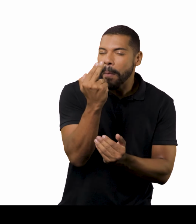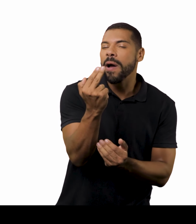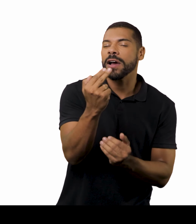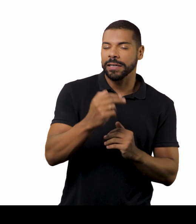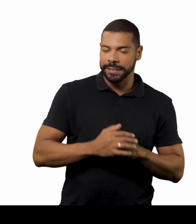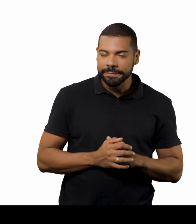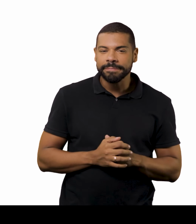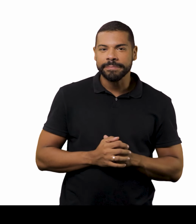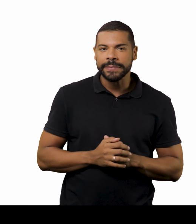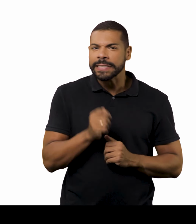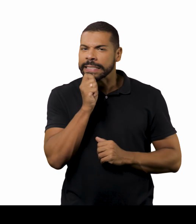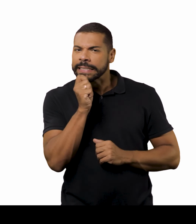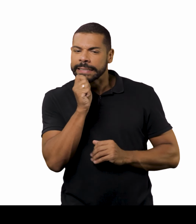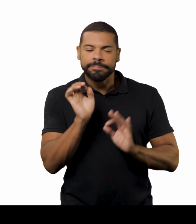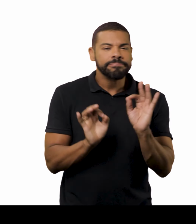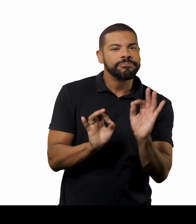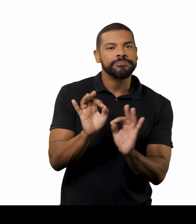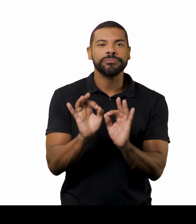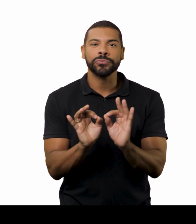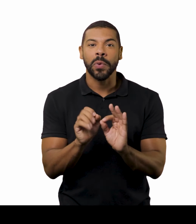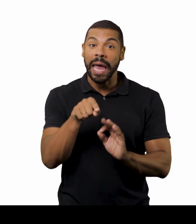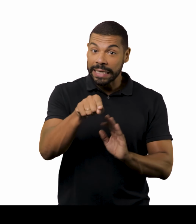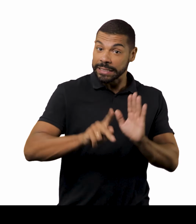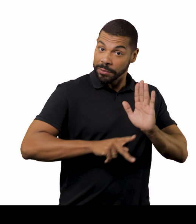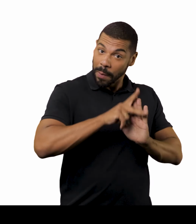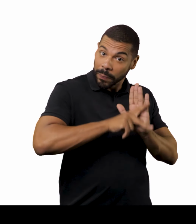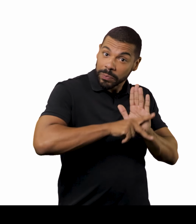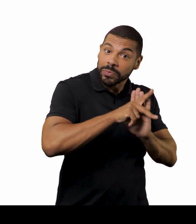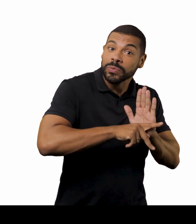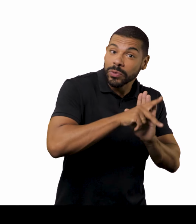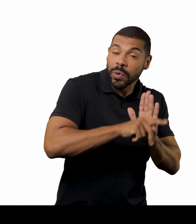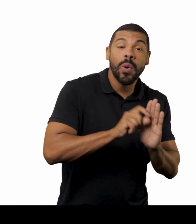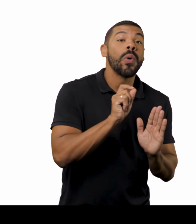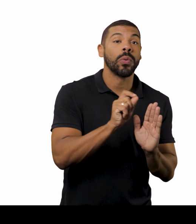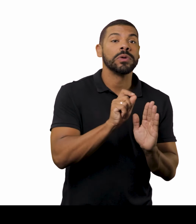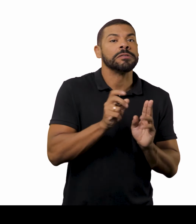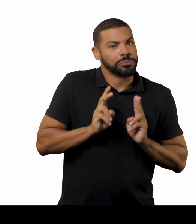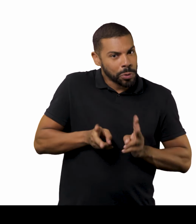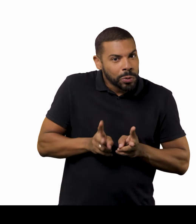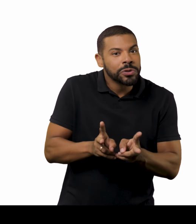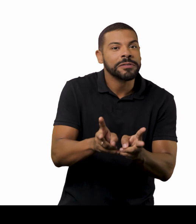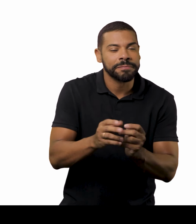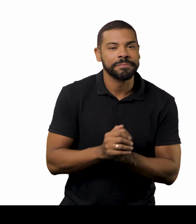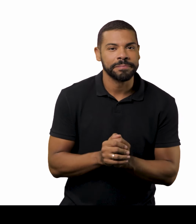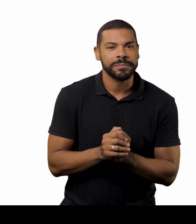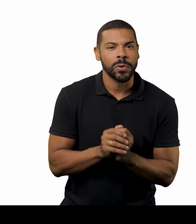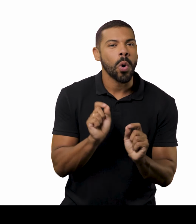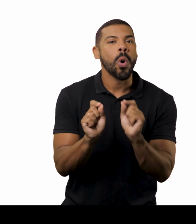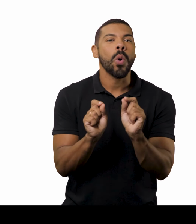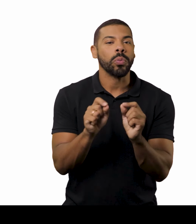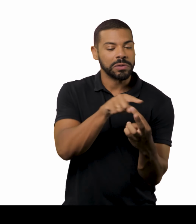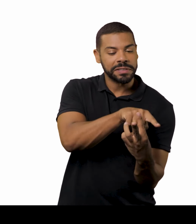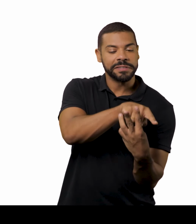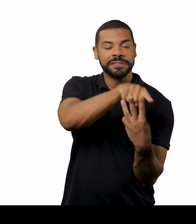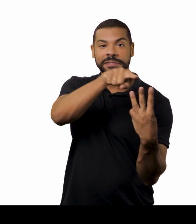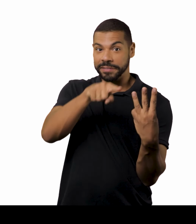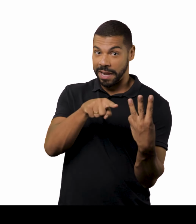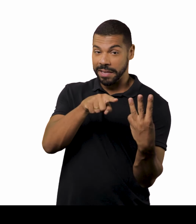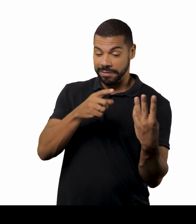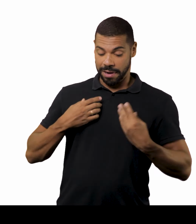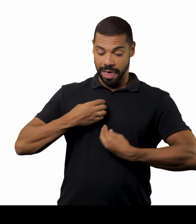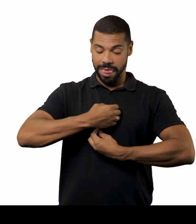parte desse inacabado, que é esse projeto de Brasil e de brasilidade, está presente na materialidade